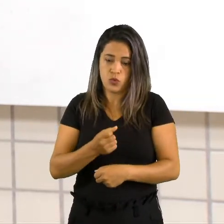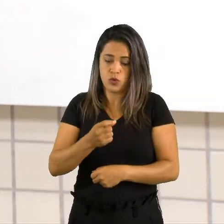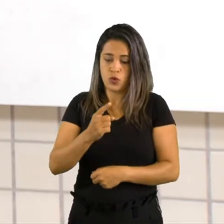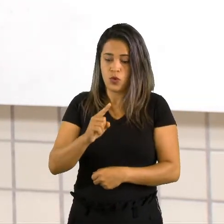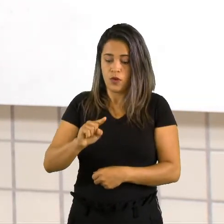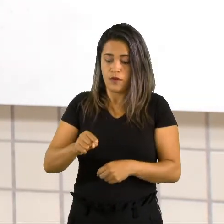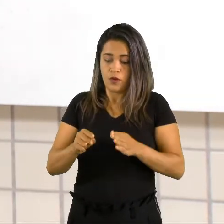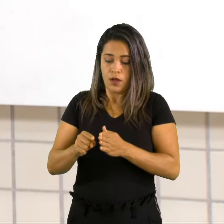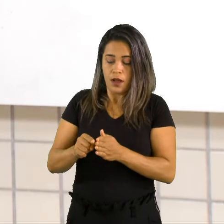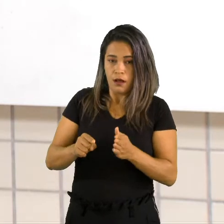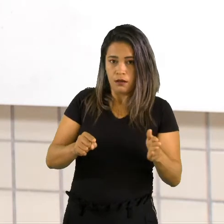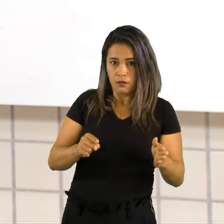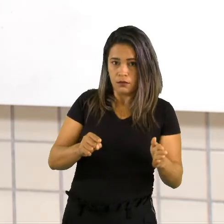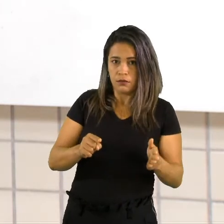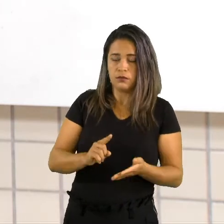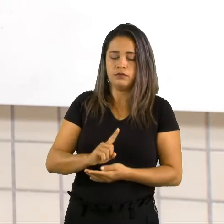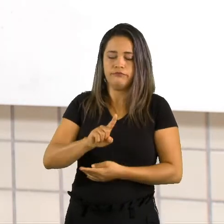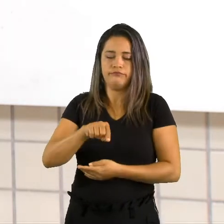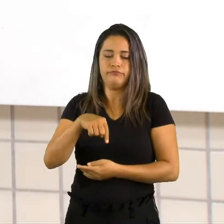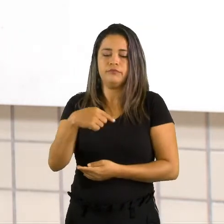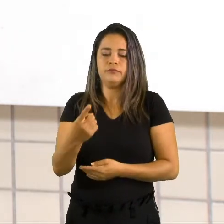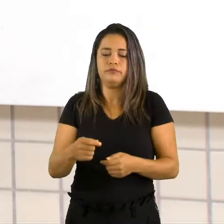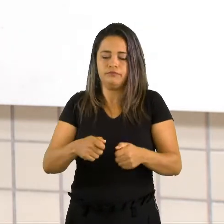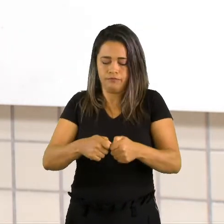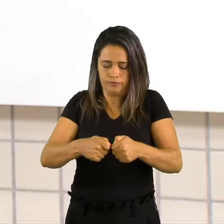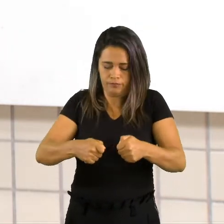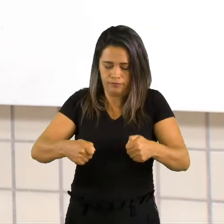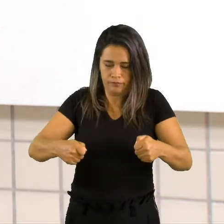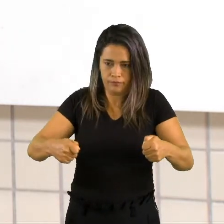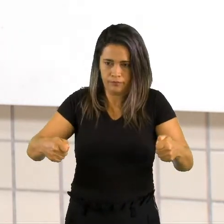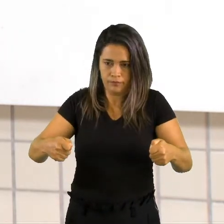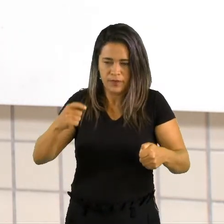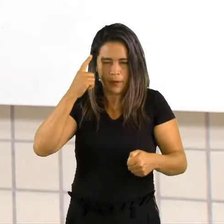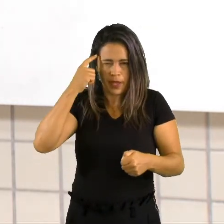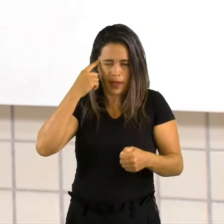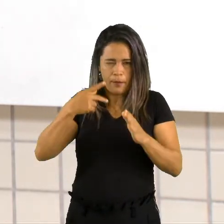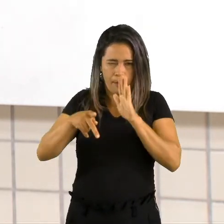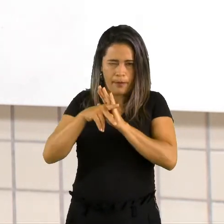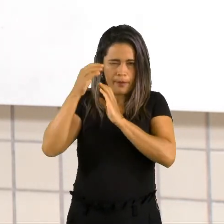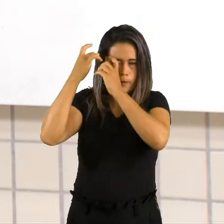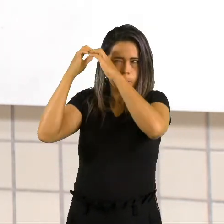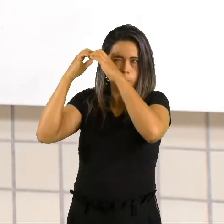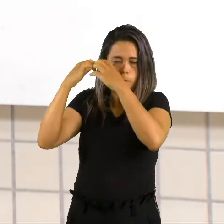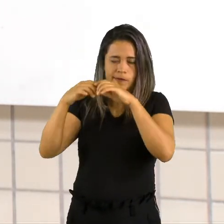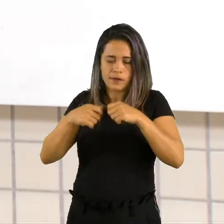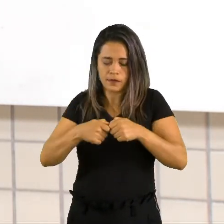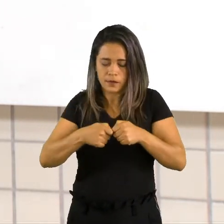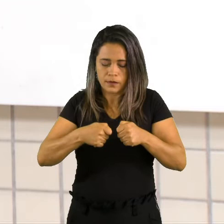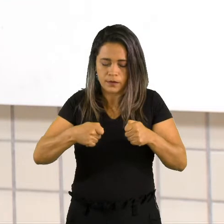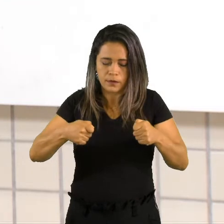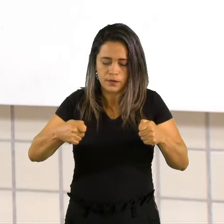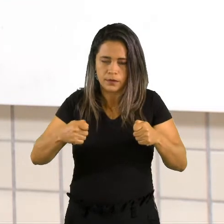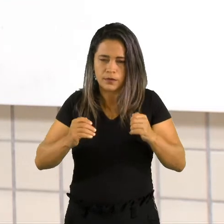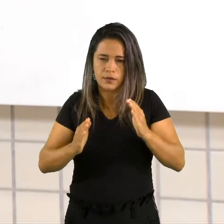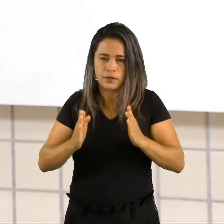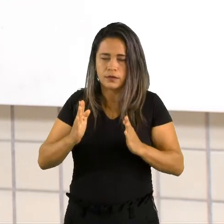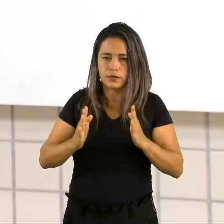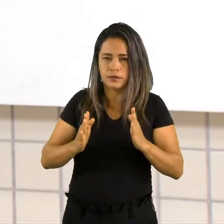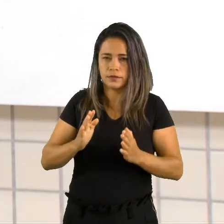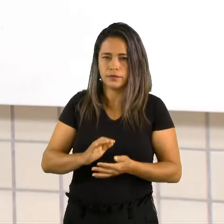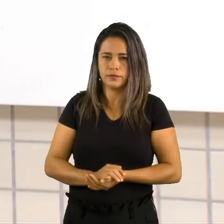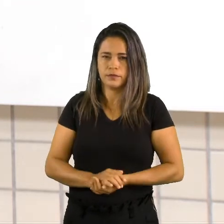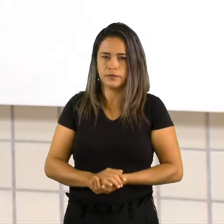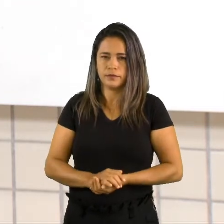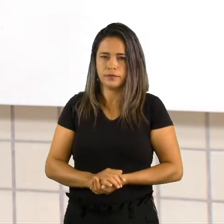vírgula. Depois, eu vou abrir, na minha cabeça mesmo eu abro assim um pouquinho, como é